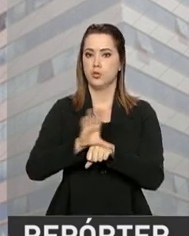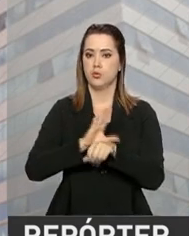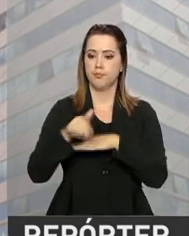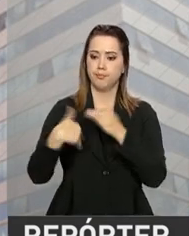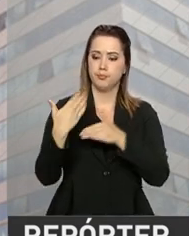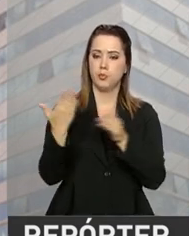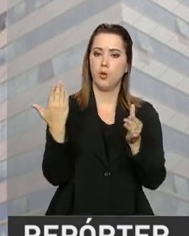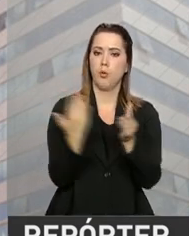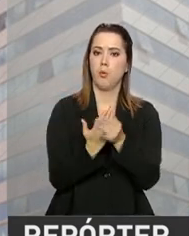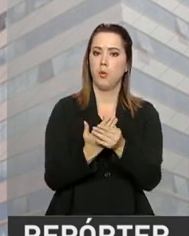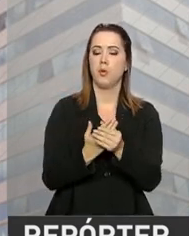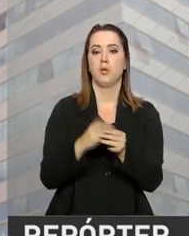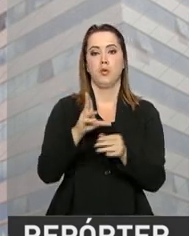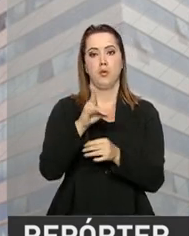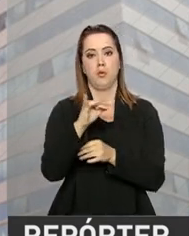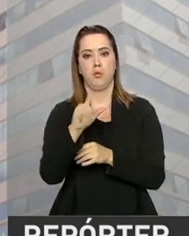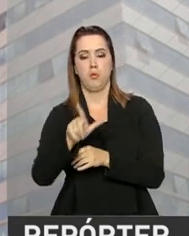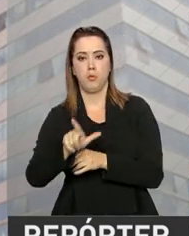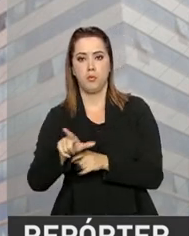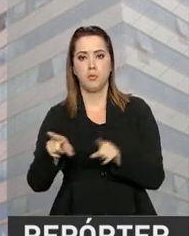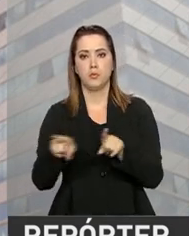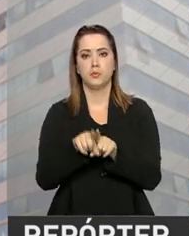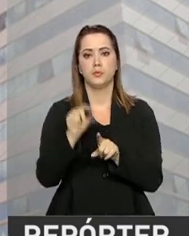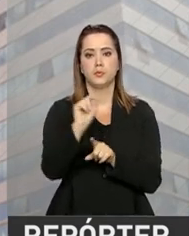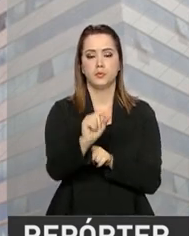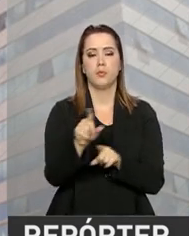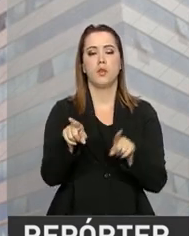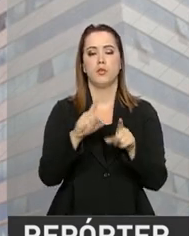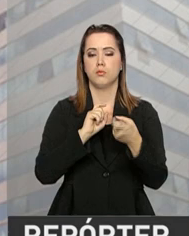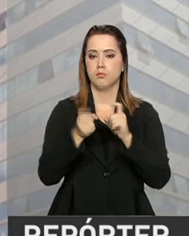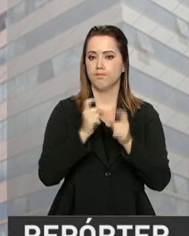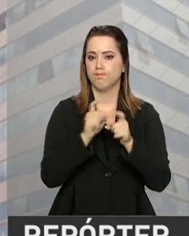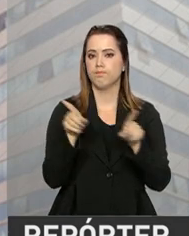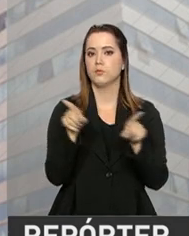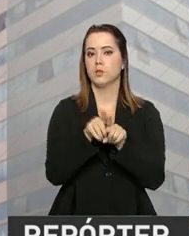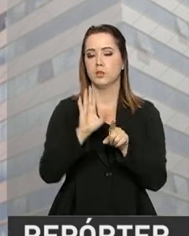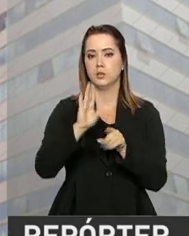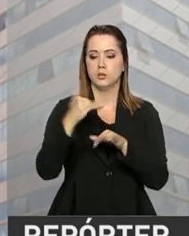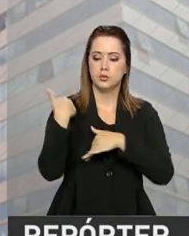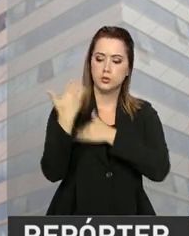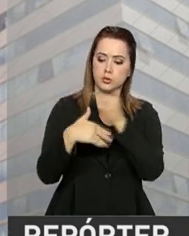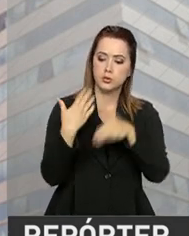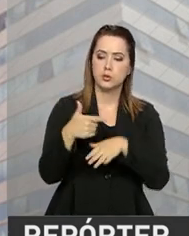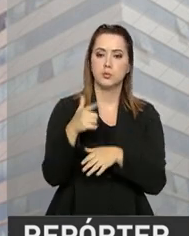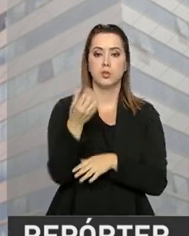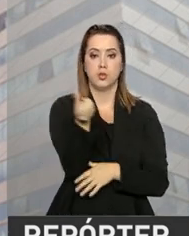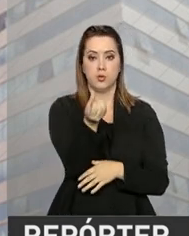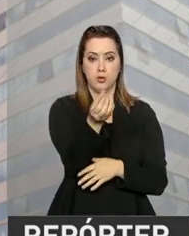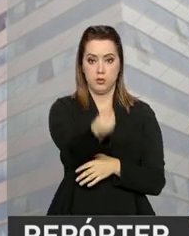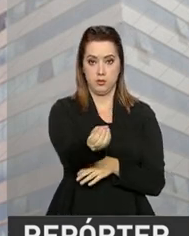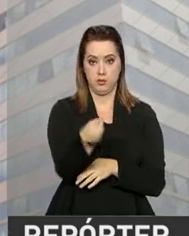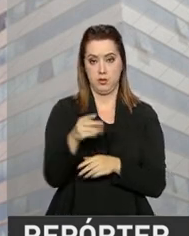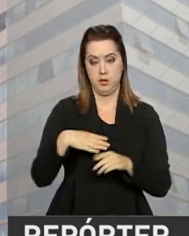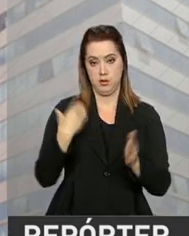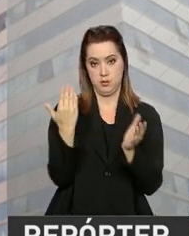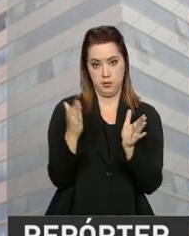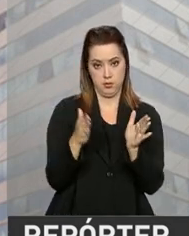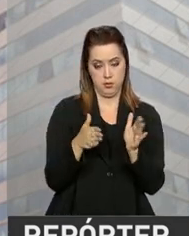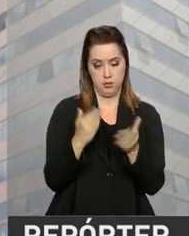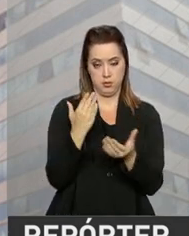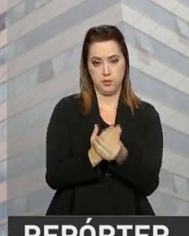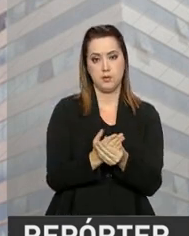e Direito Administrativo na Universidade Católica de Brasília e já atuou em mais de 60 processos no Supremo Tribunal